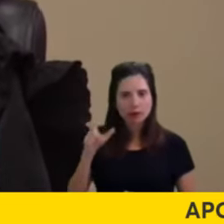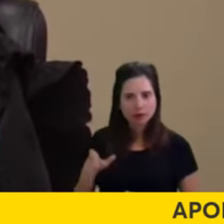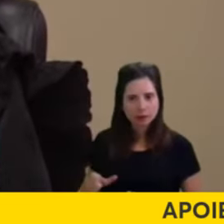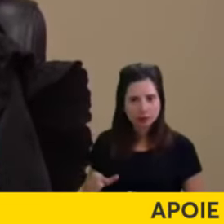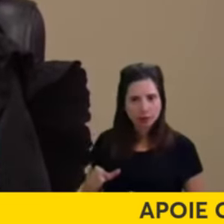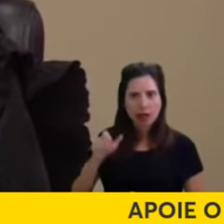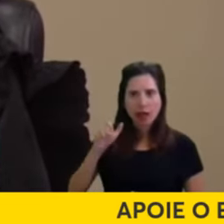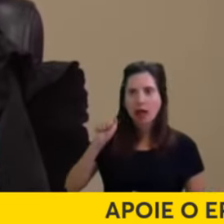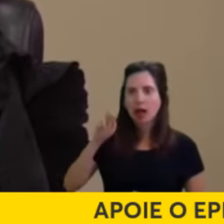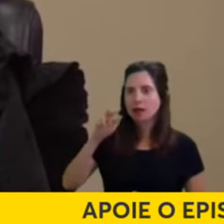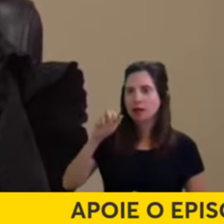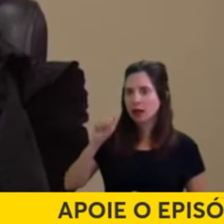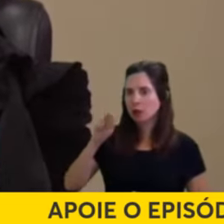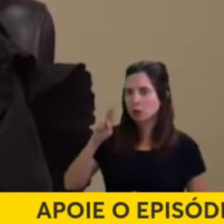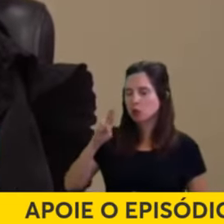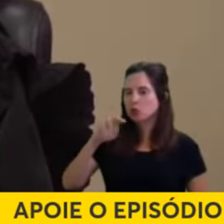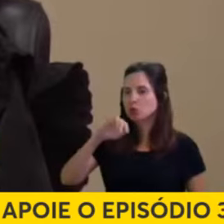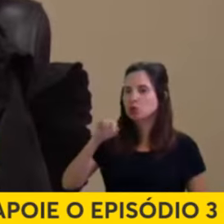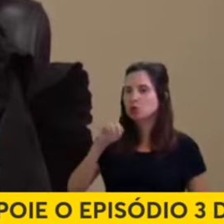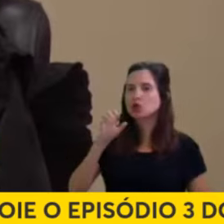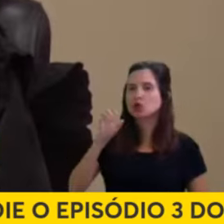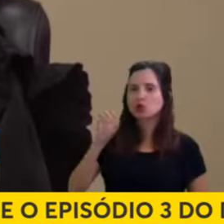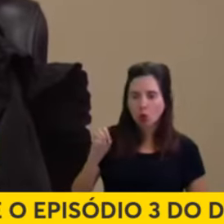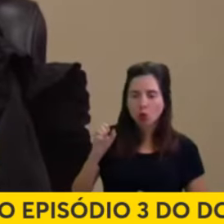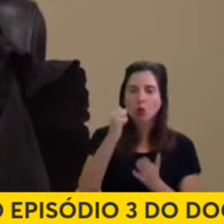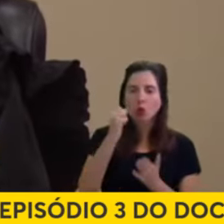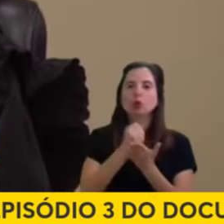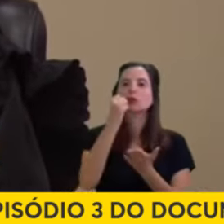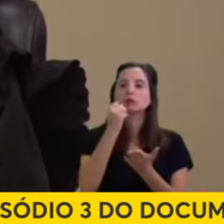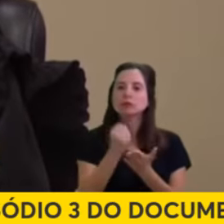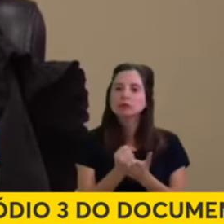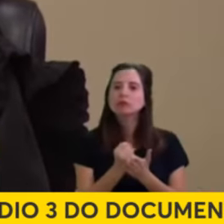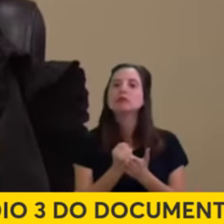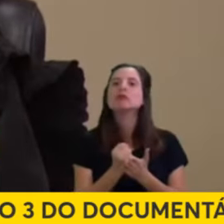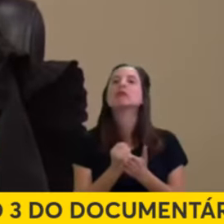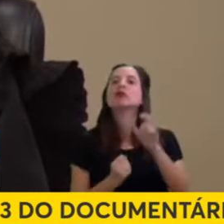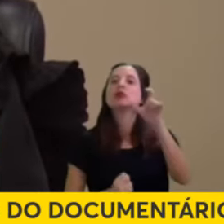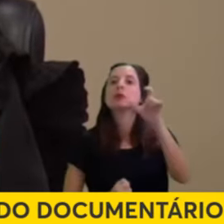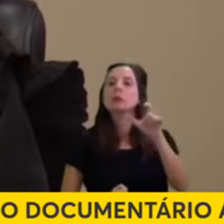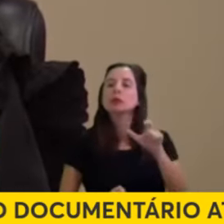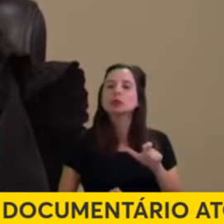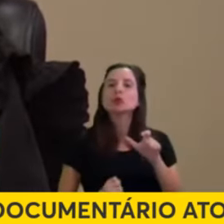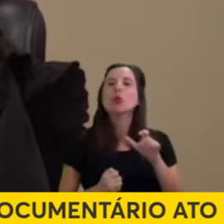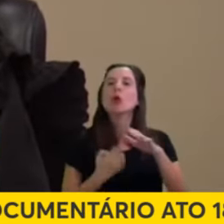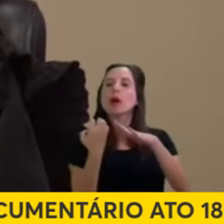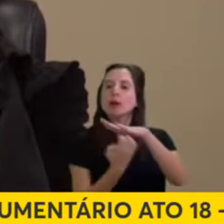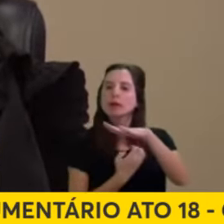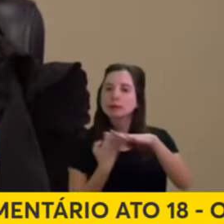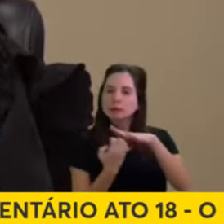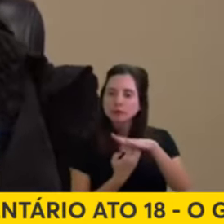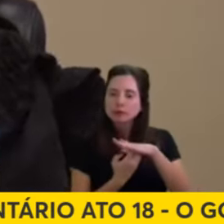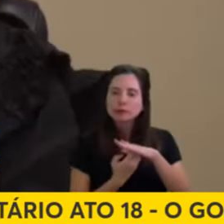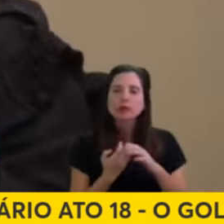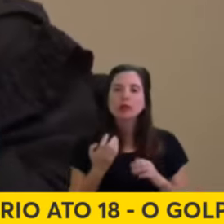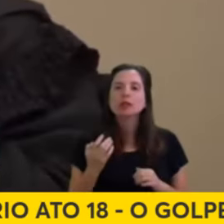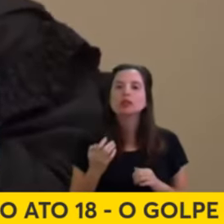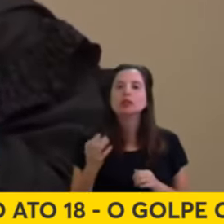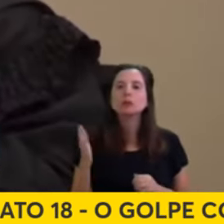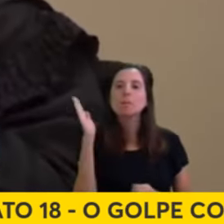pois que esse caso não transcende a normal contratação da pessoa jurídica Sem prova alguma da malversação do dinheiro